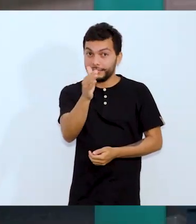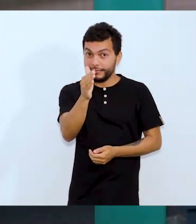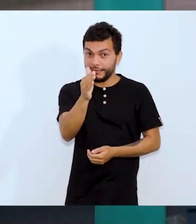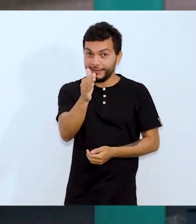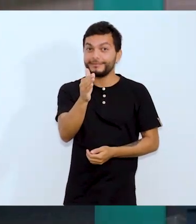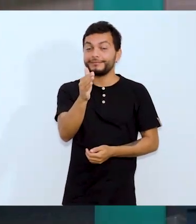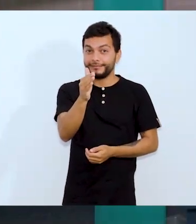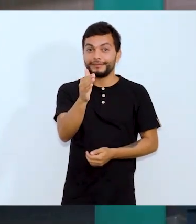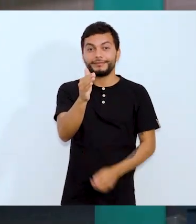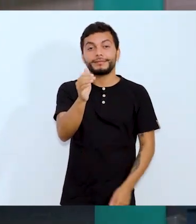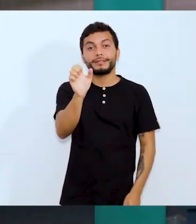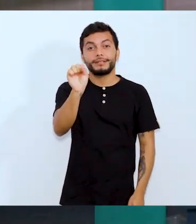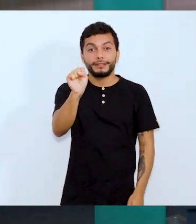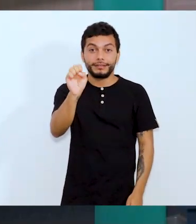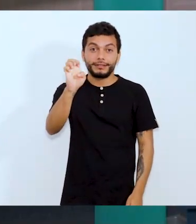Acompanhem comigo.